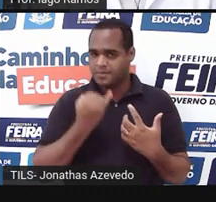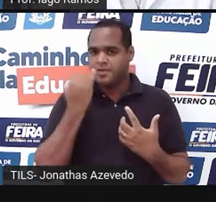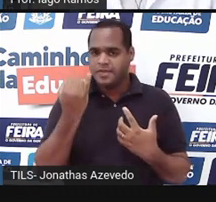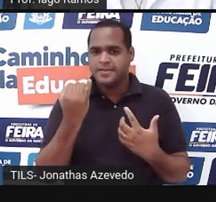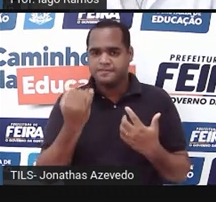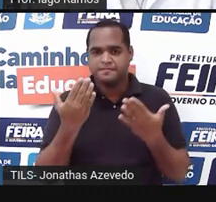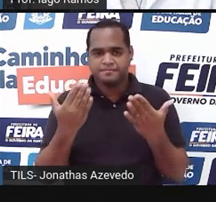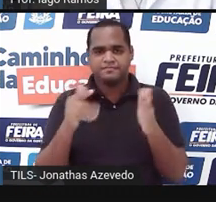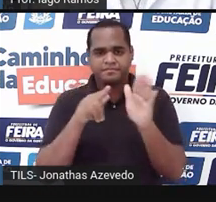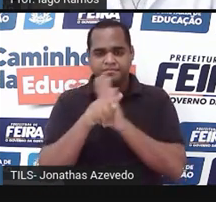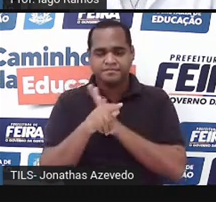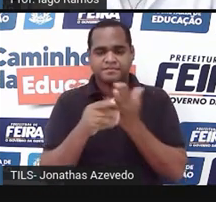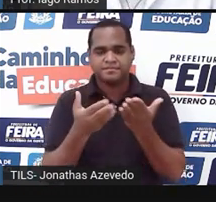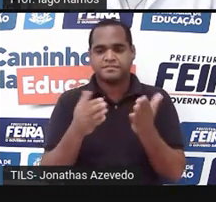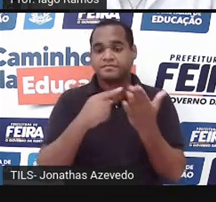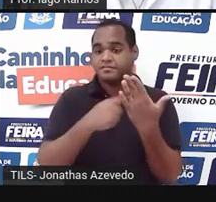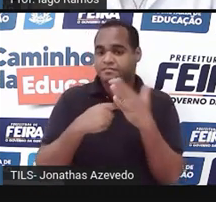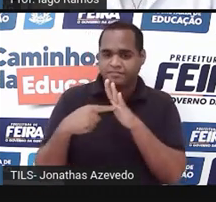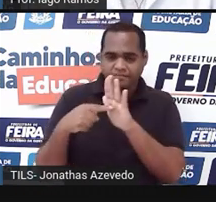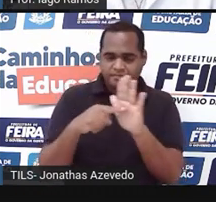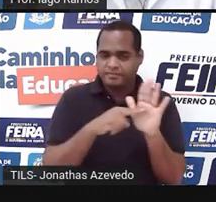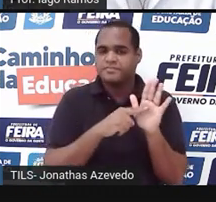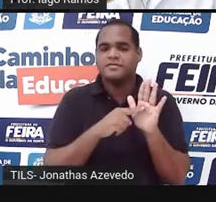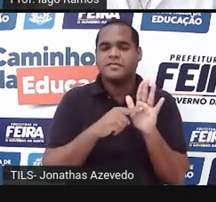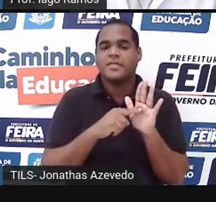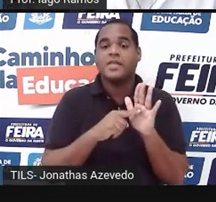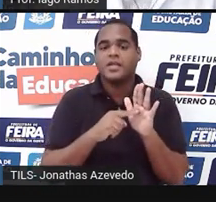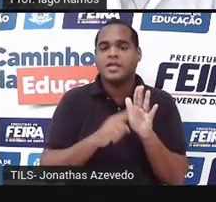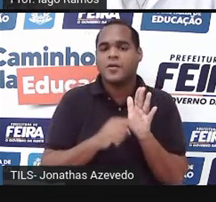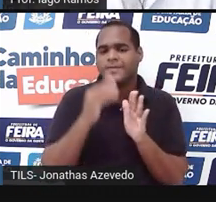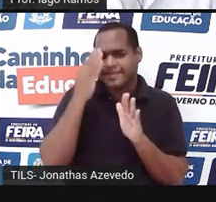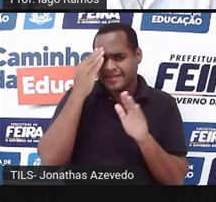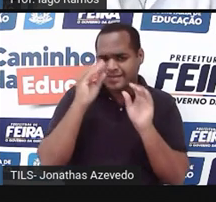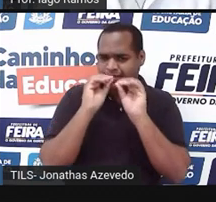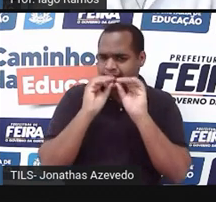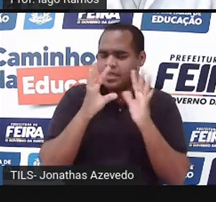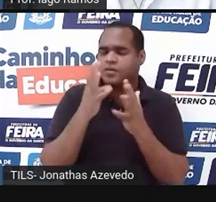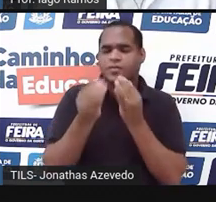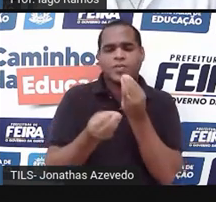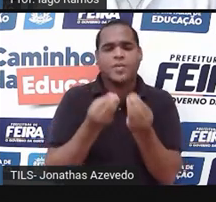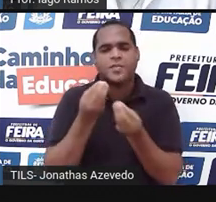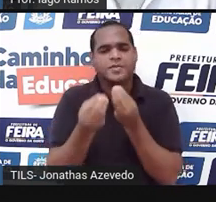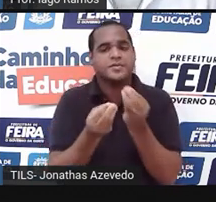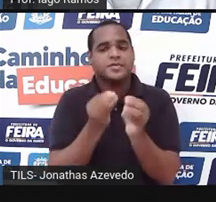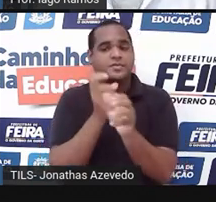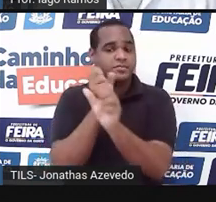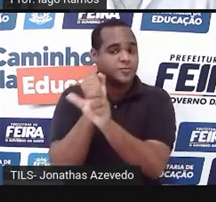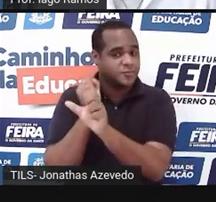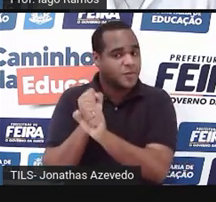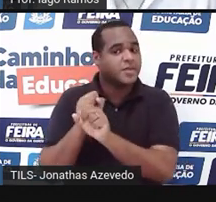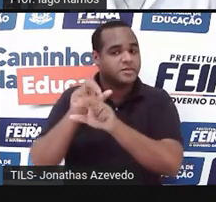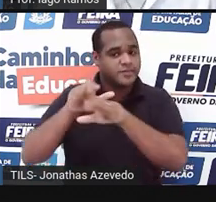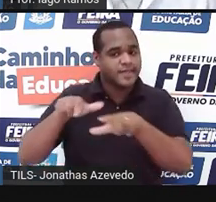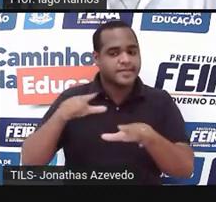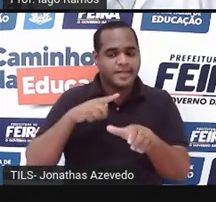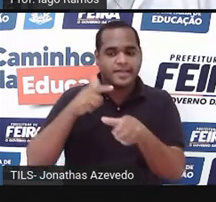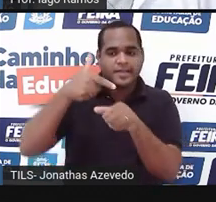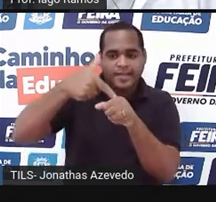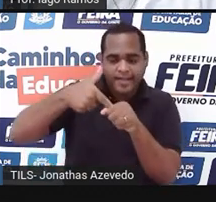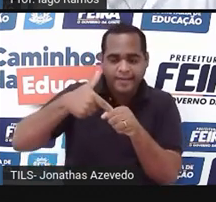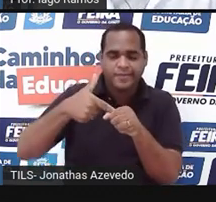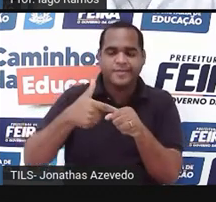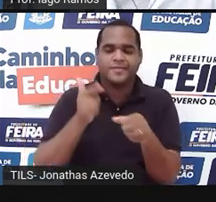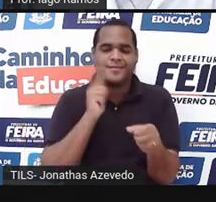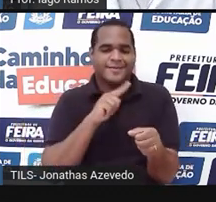que é uma perguntinha que nos ajuda tá a descobrir a quantidade de combustível que você abasteceu no carro